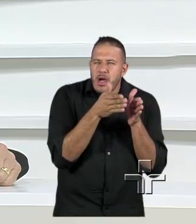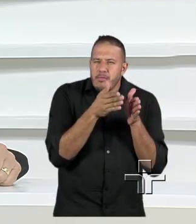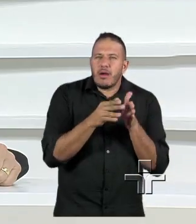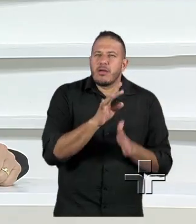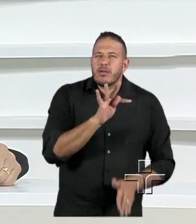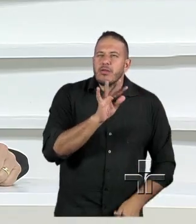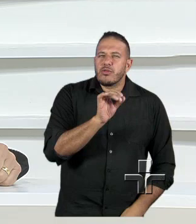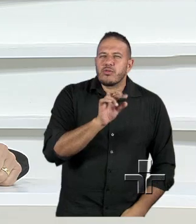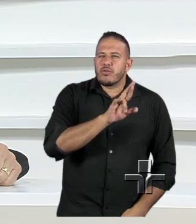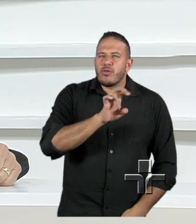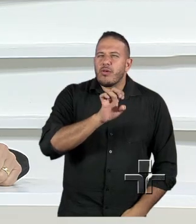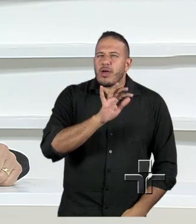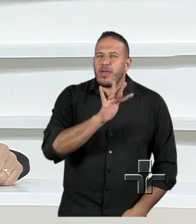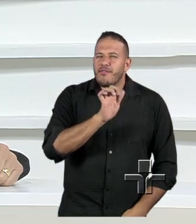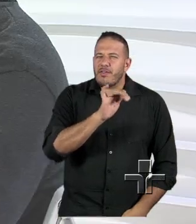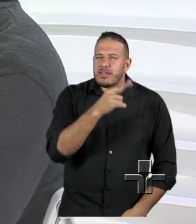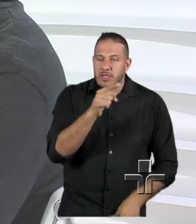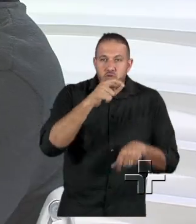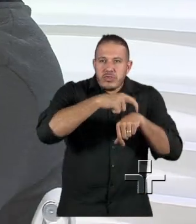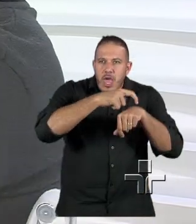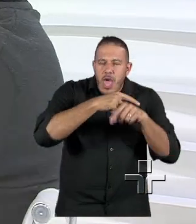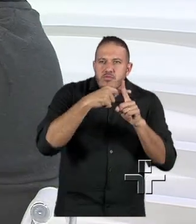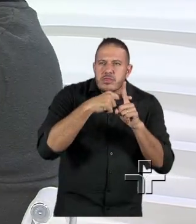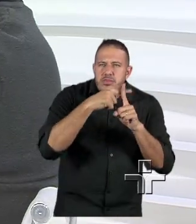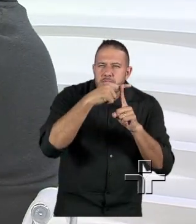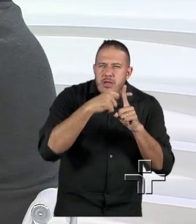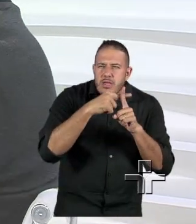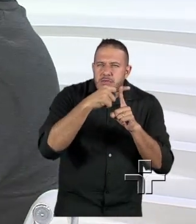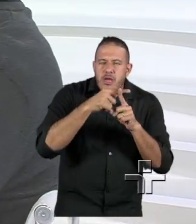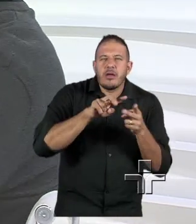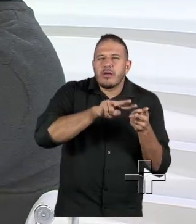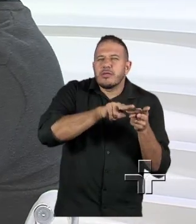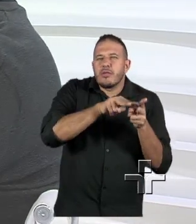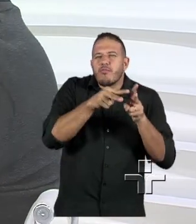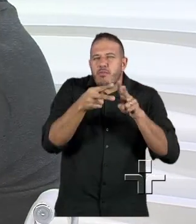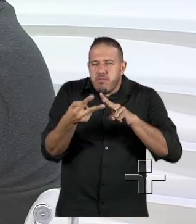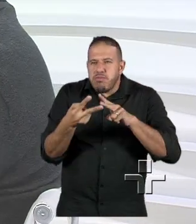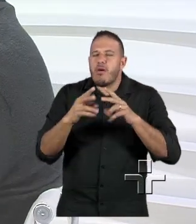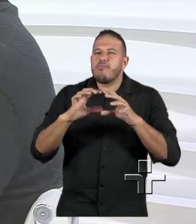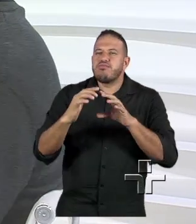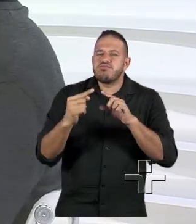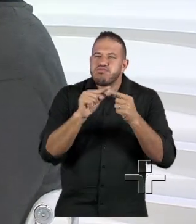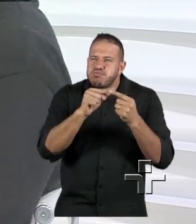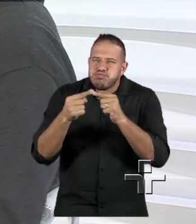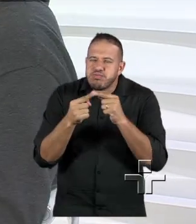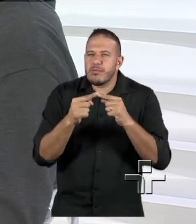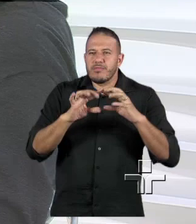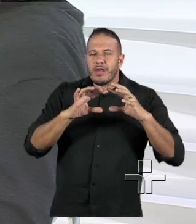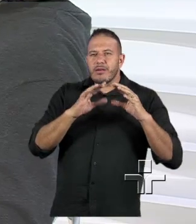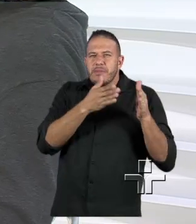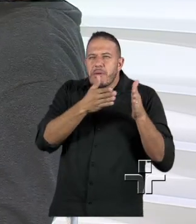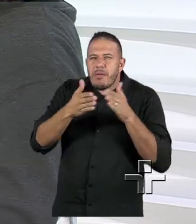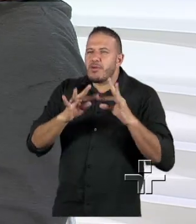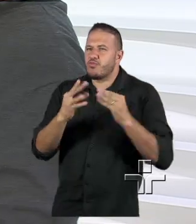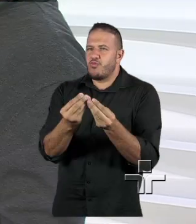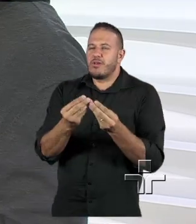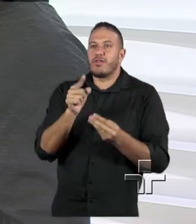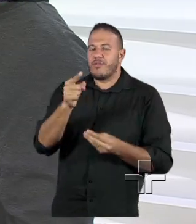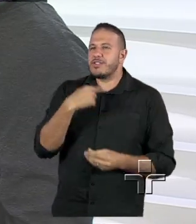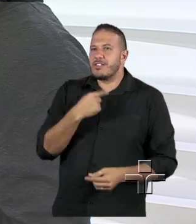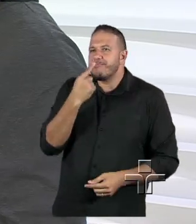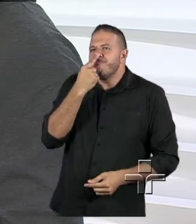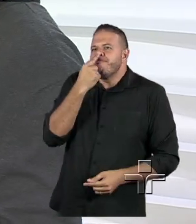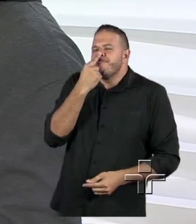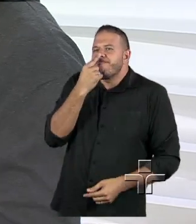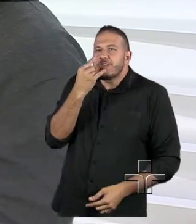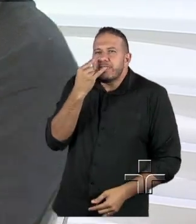torrefação, que tem tempo e temperatura, depois você tem a conchagem, que tem a reação de Maillard. Agora, quando você é apaixonado por